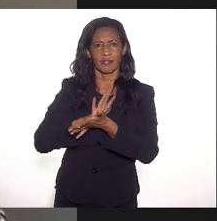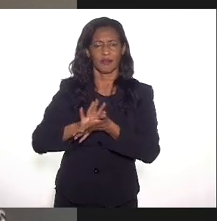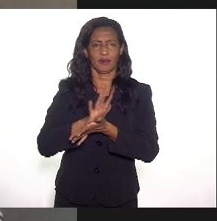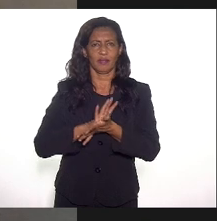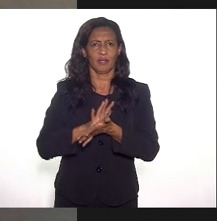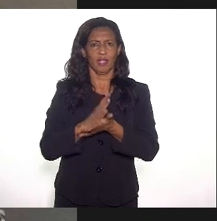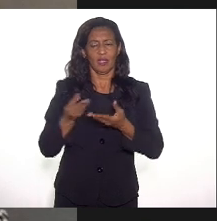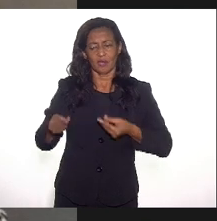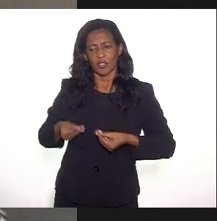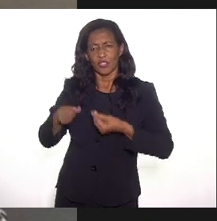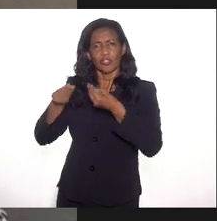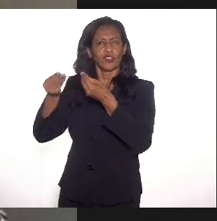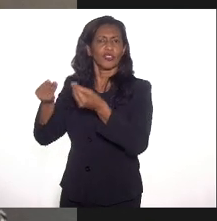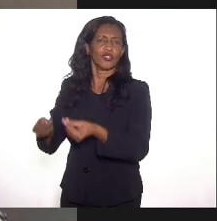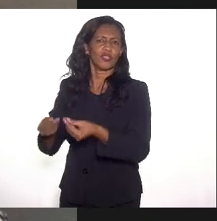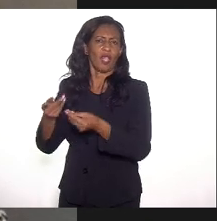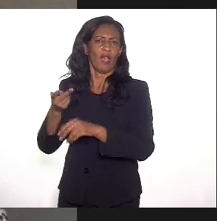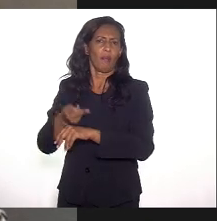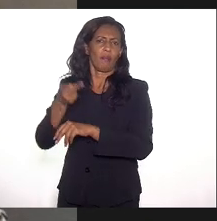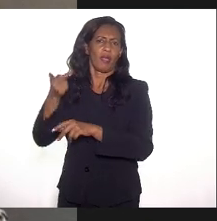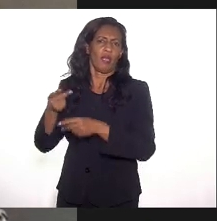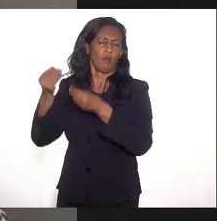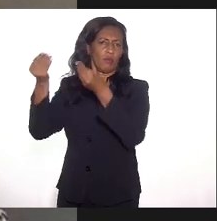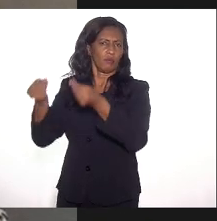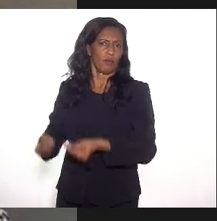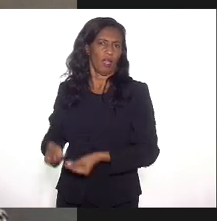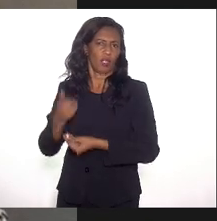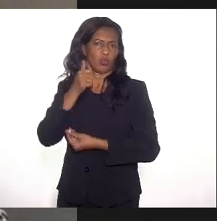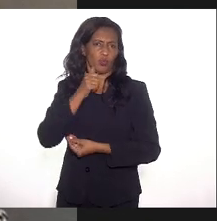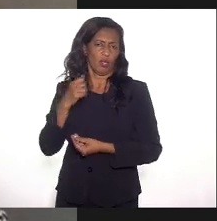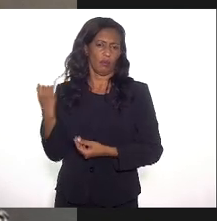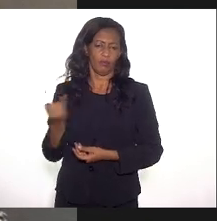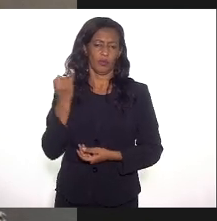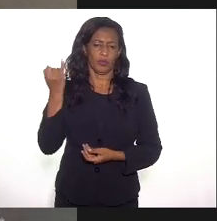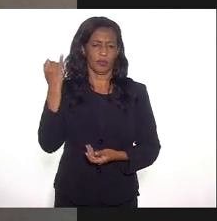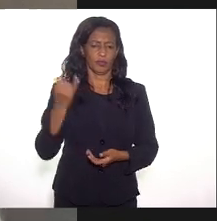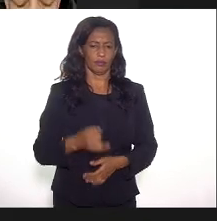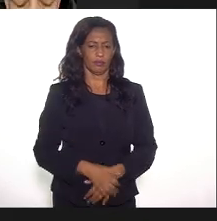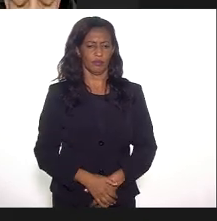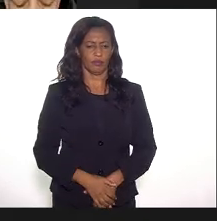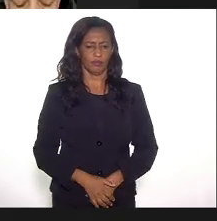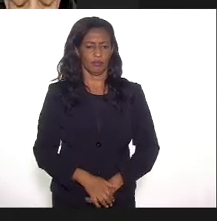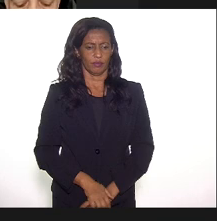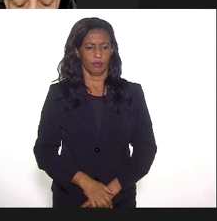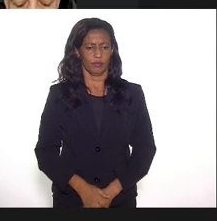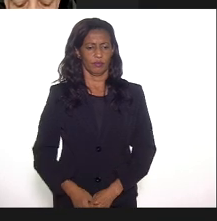da entrega desses prêmios, né? Seria muito importante.